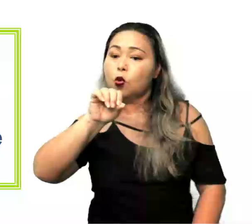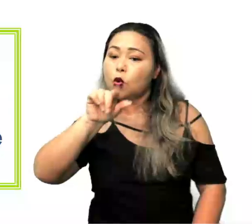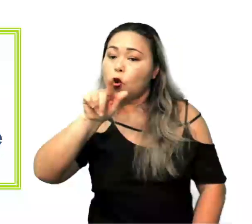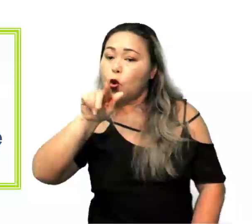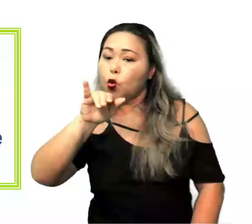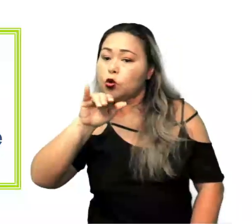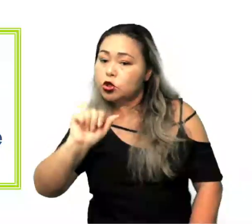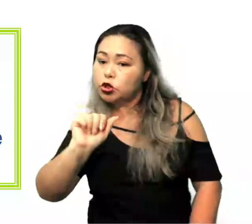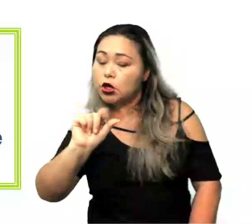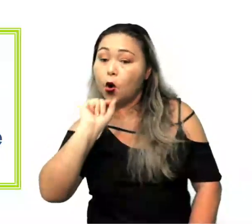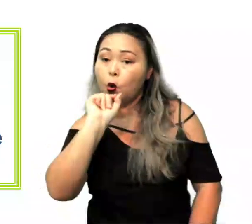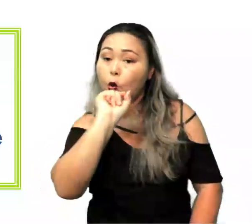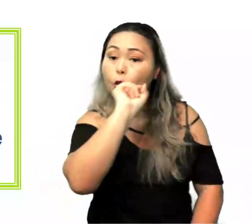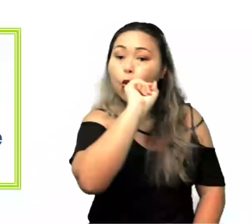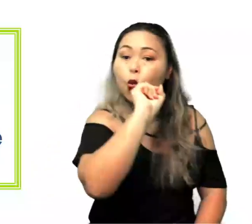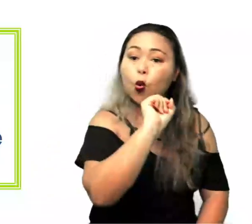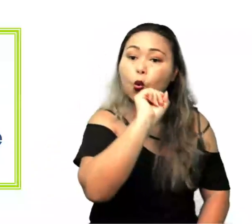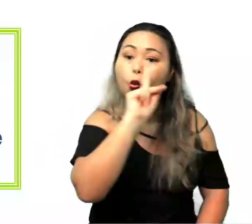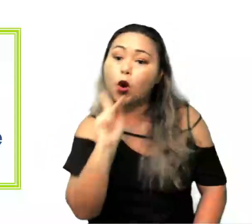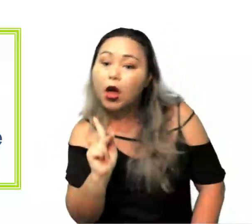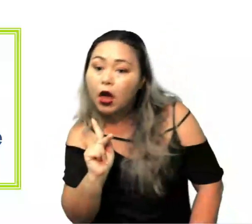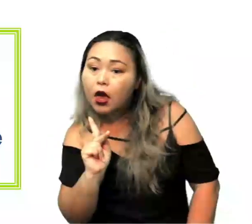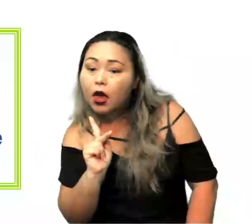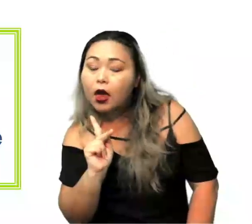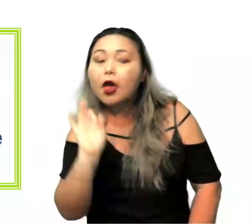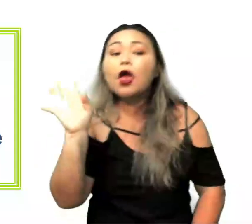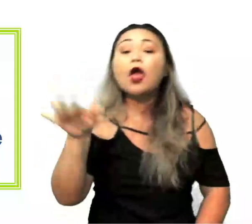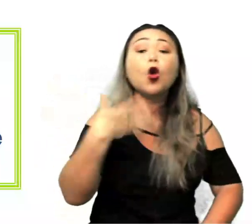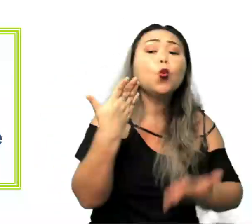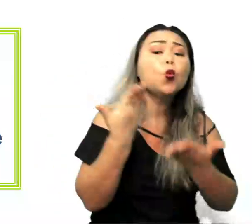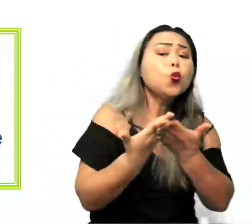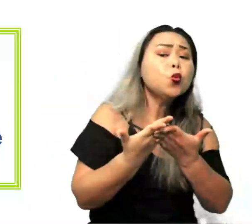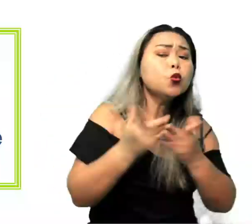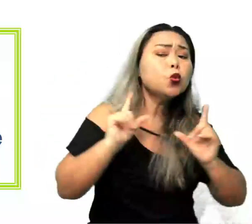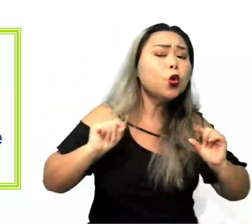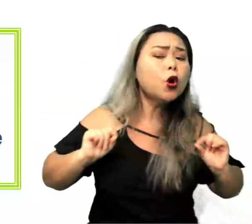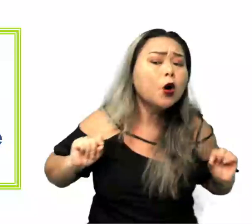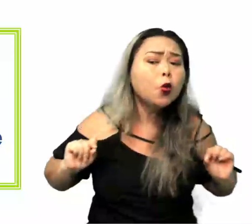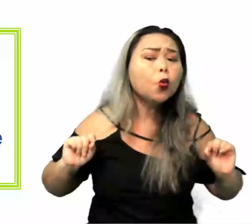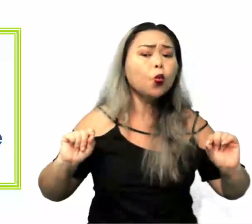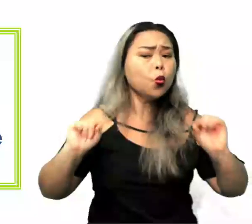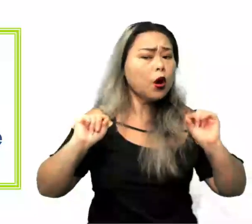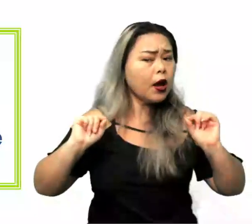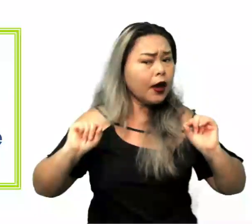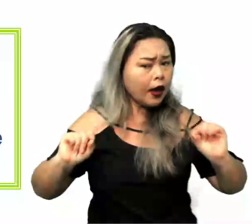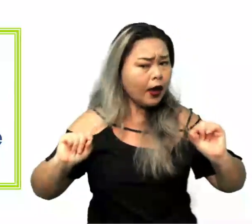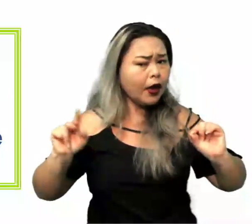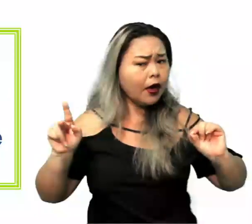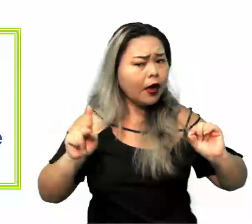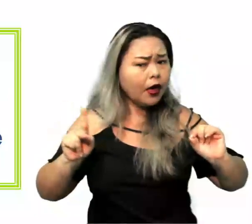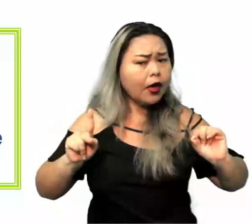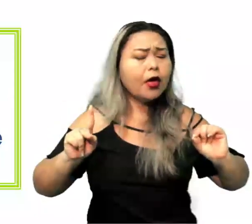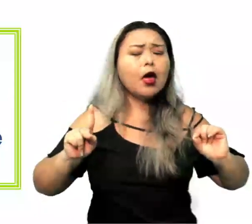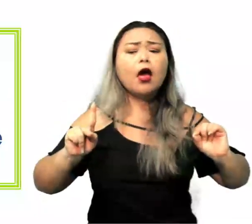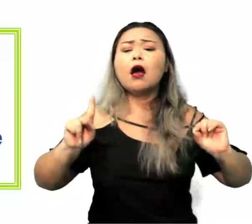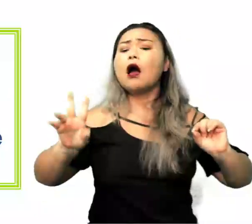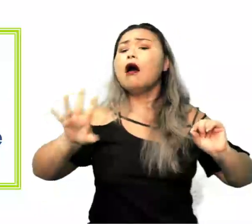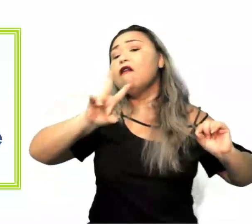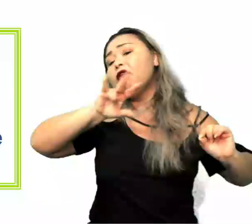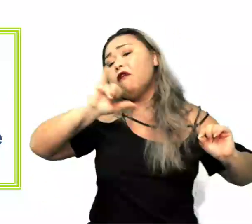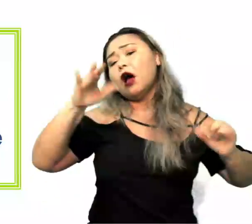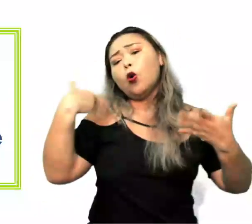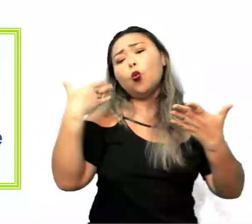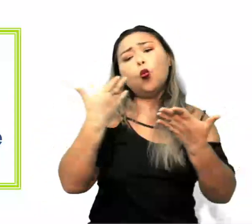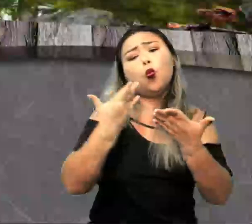citologia. Ok. E a citologia estuda o quê, professora? Ela vai estudar vários aspectos